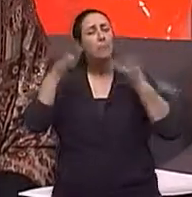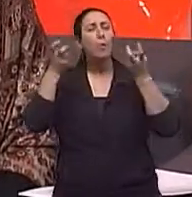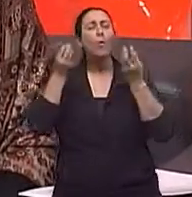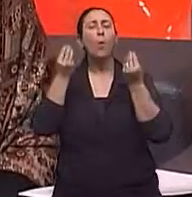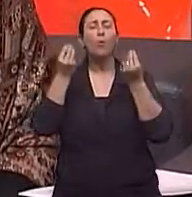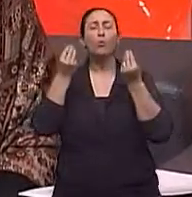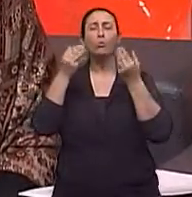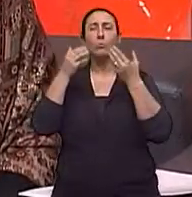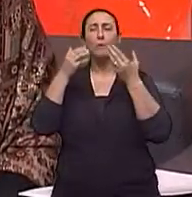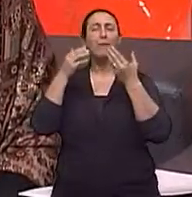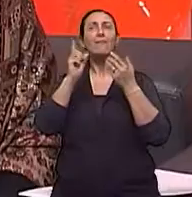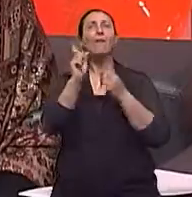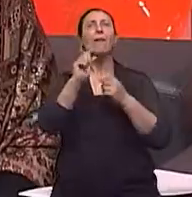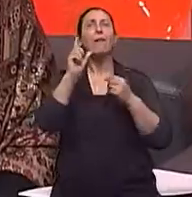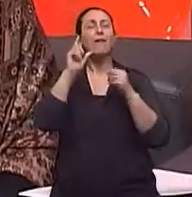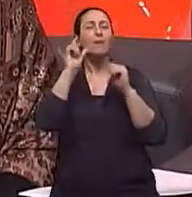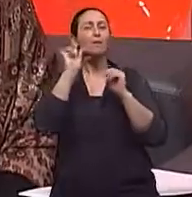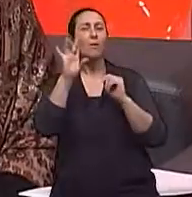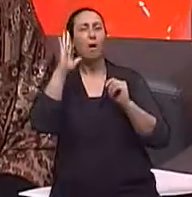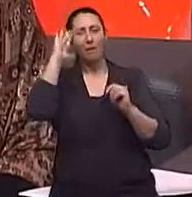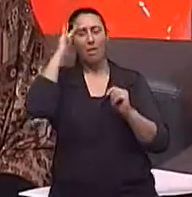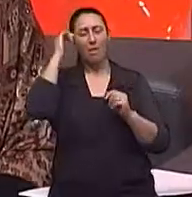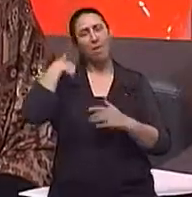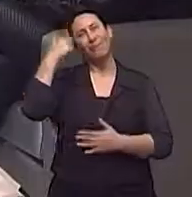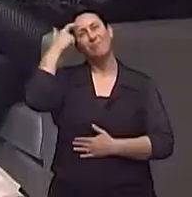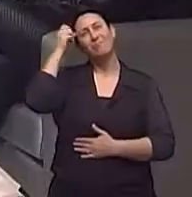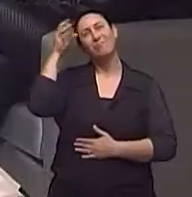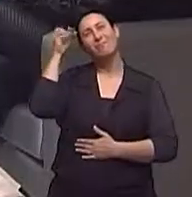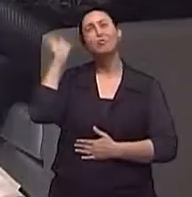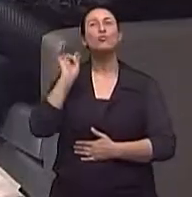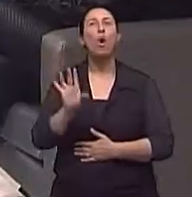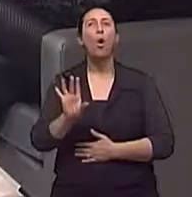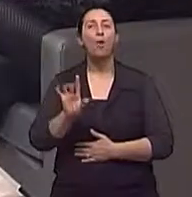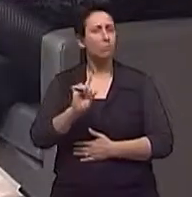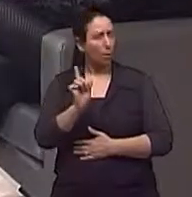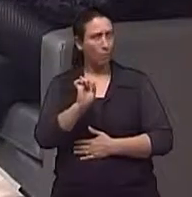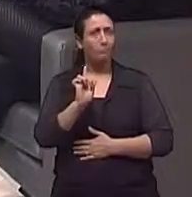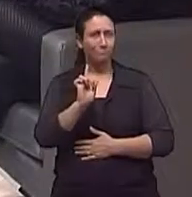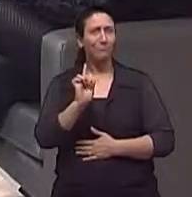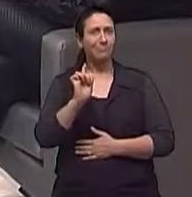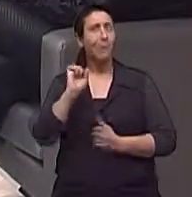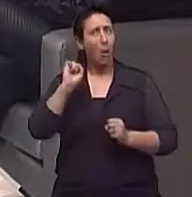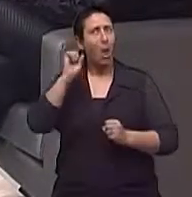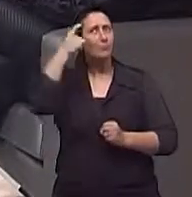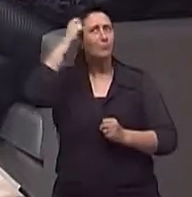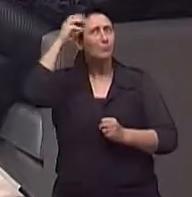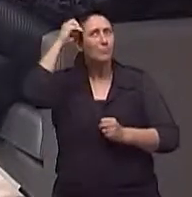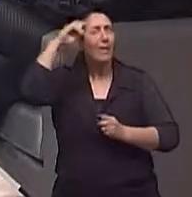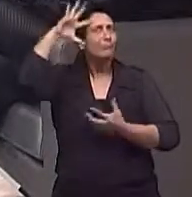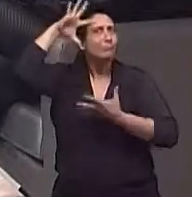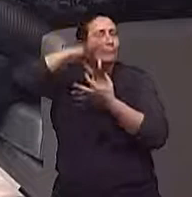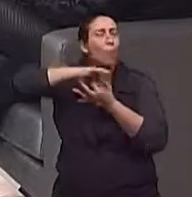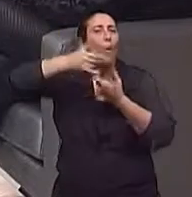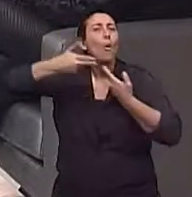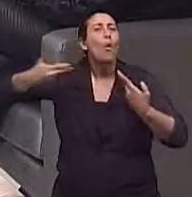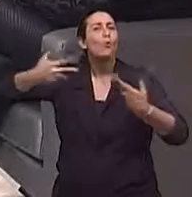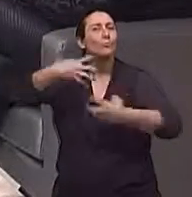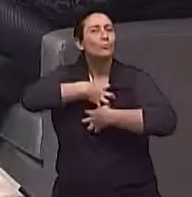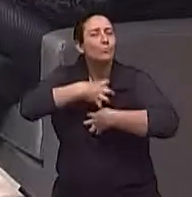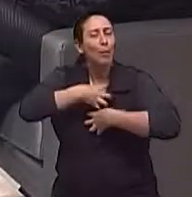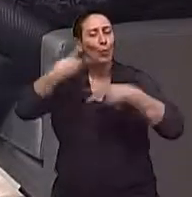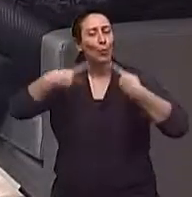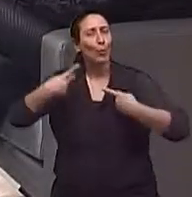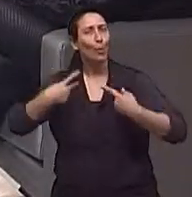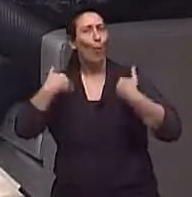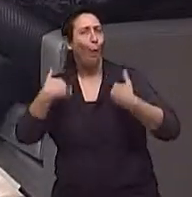todo não entendendo como simplesmente uma dor de cabeça ponto que pode só dá conta dessa construção que acaba influenciando